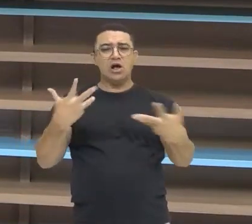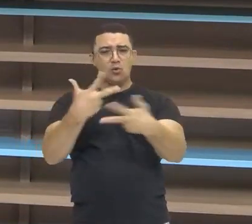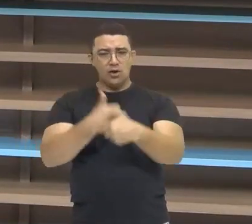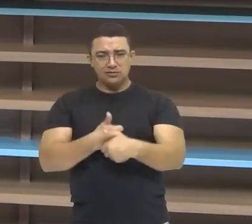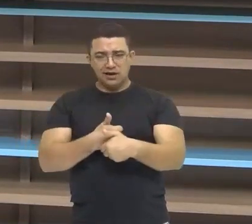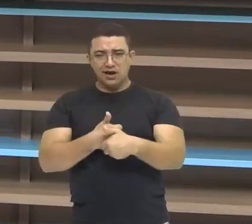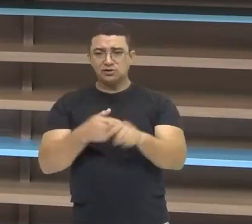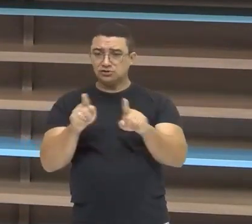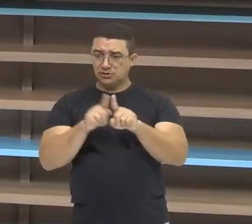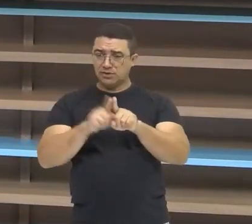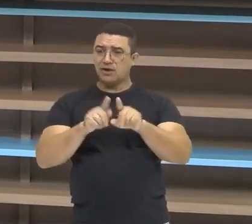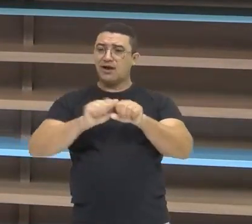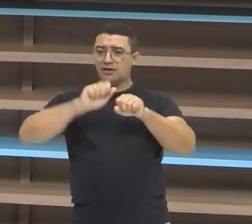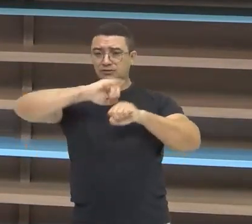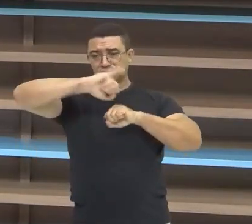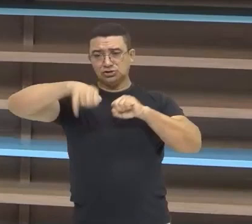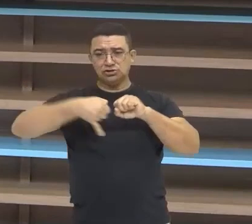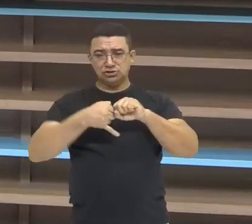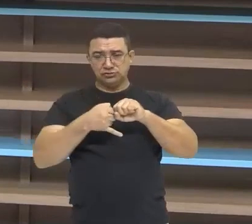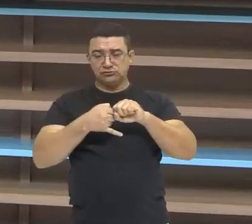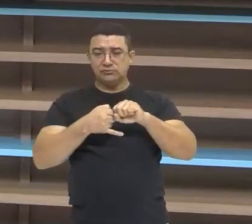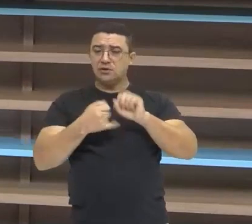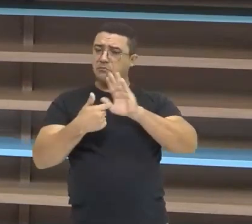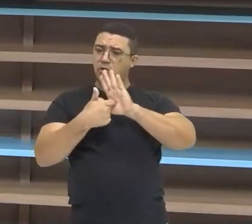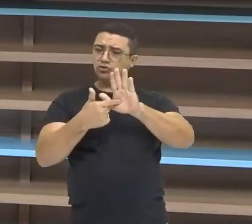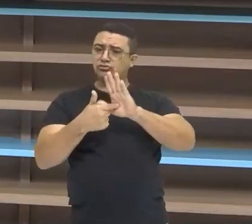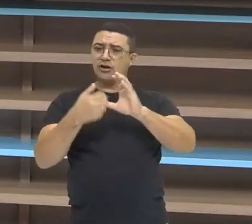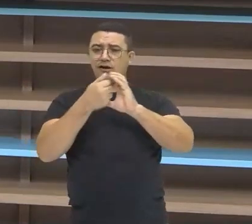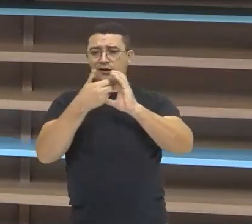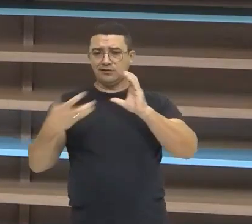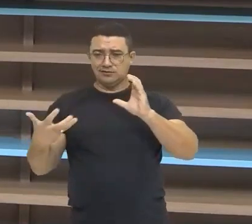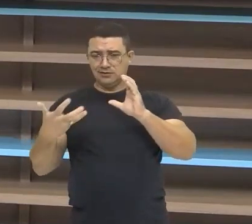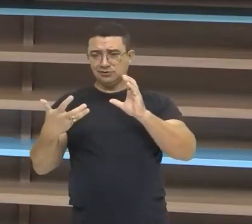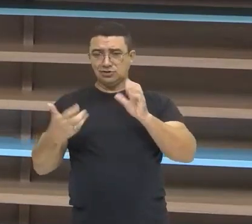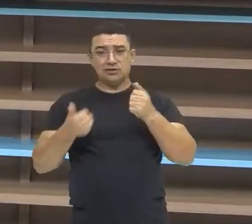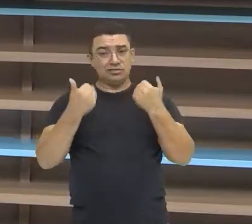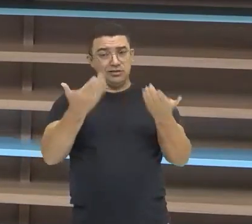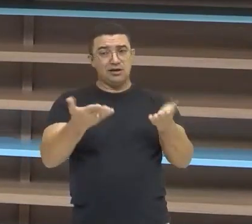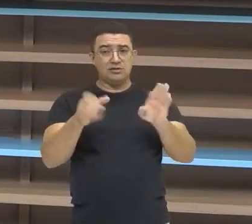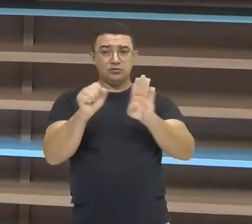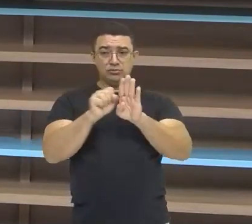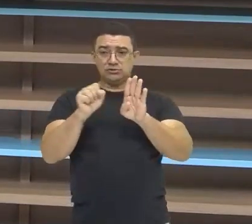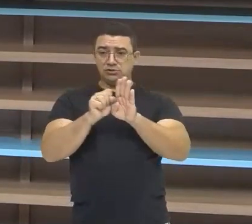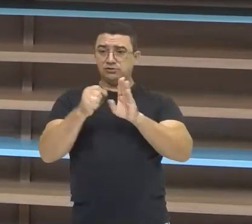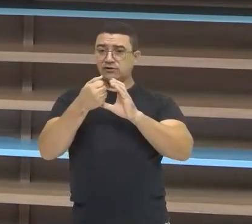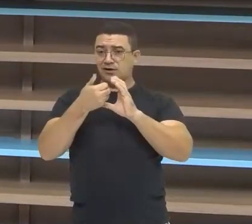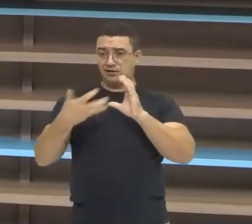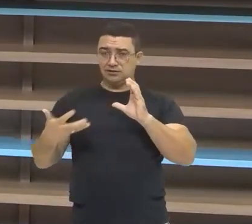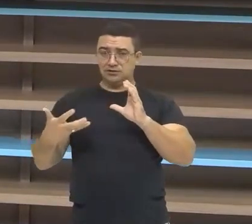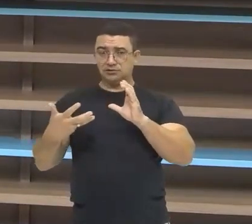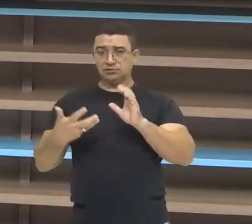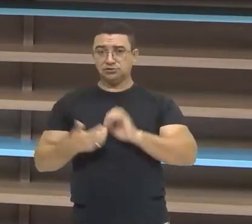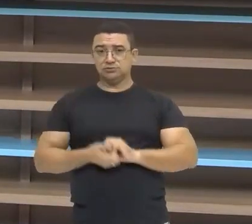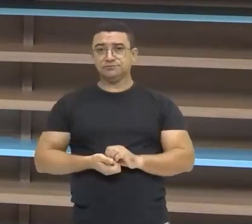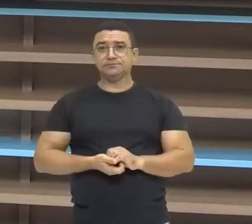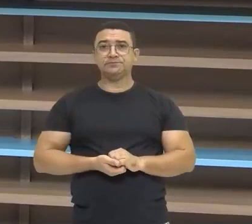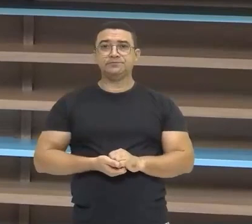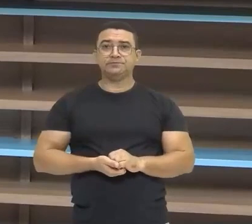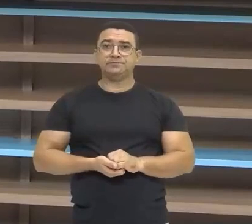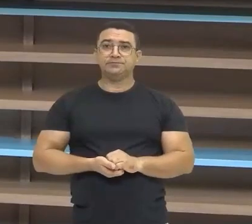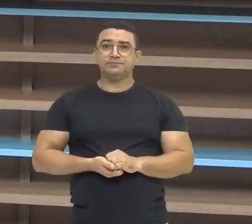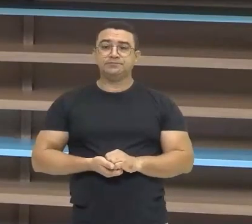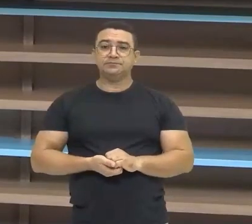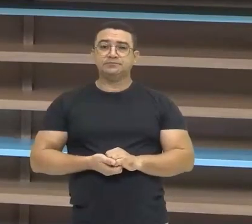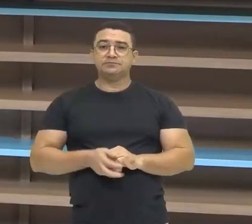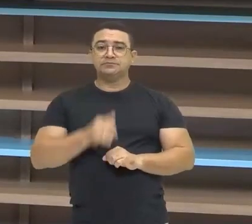adjetivo acompanha o substantivo para caracterizar, para atribuir ao substantivo uma característica, ou duas ou três. Por